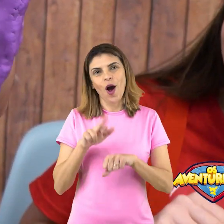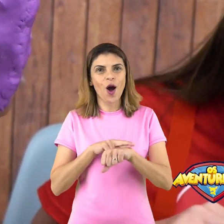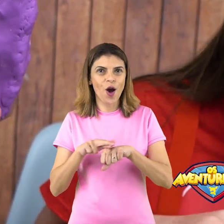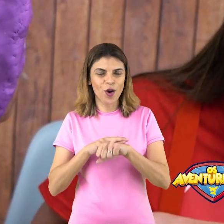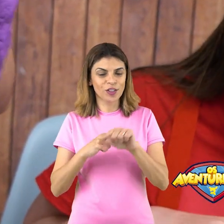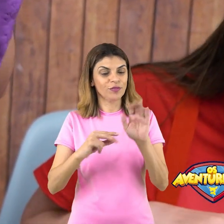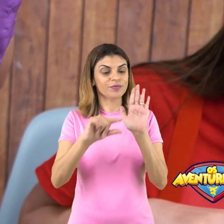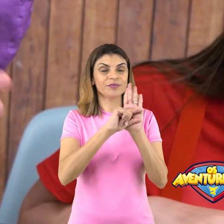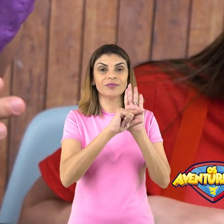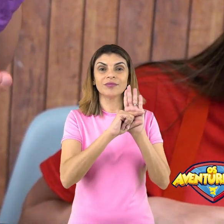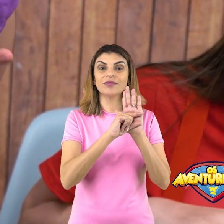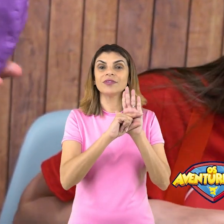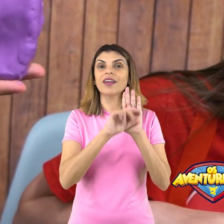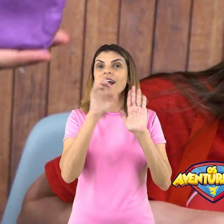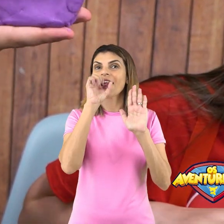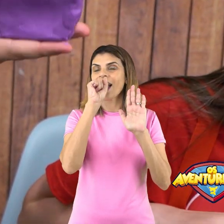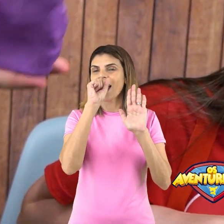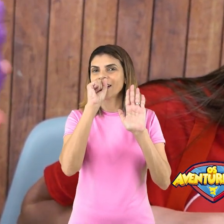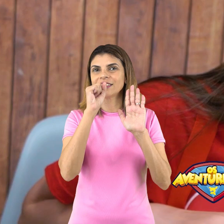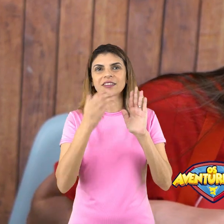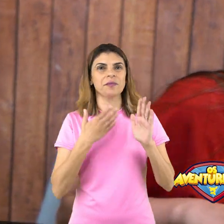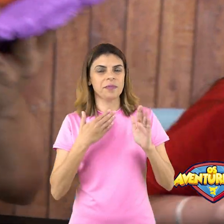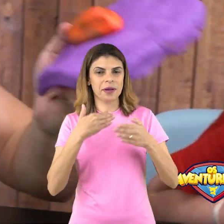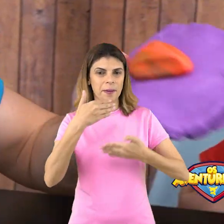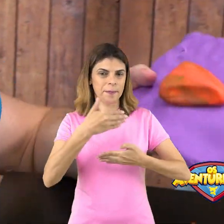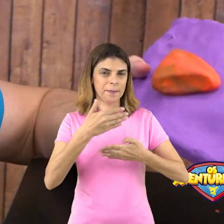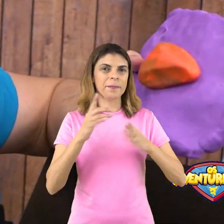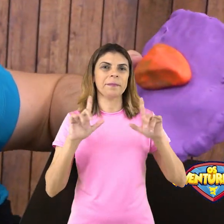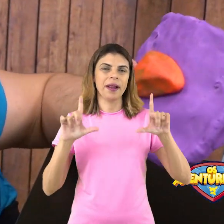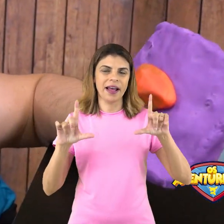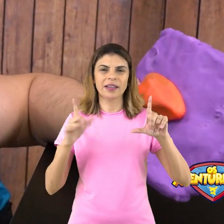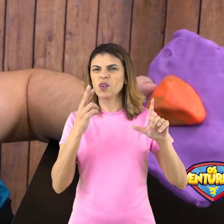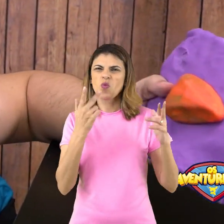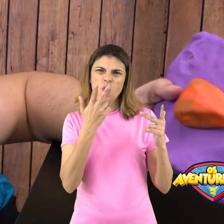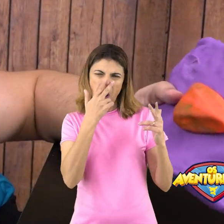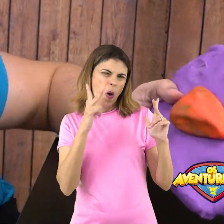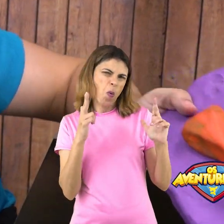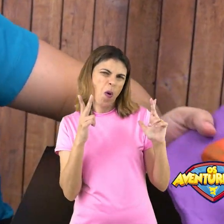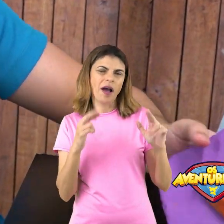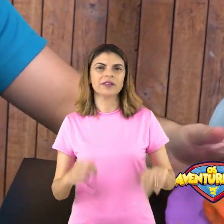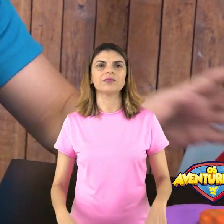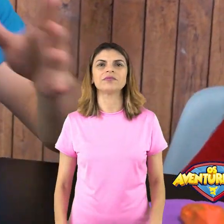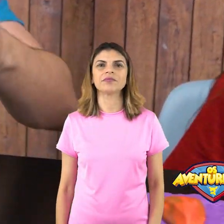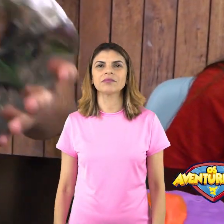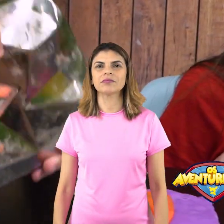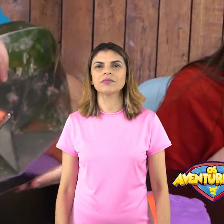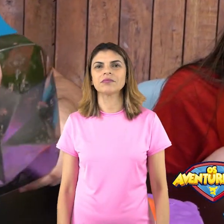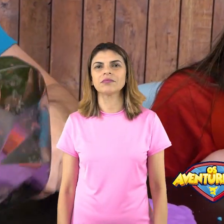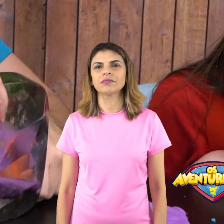botão laranja fluorescente. Essa aqui é minha placa. Sério, ficou muito igual, olha aqui. Deixa eu ver.